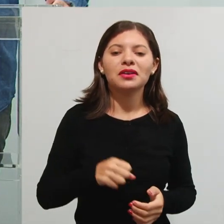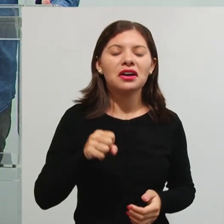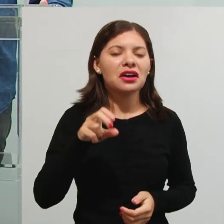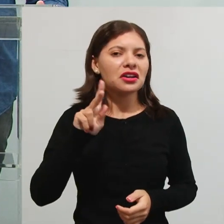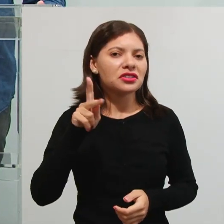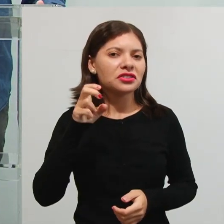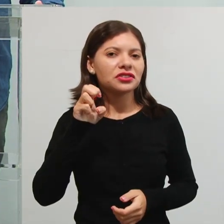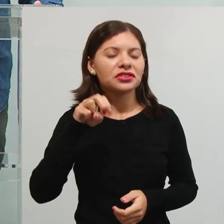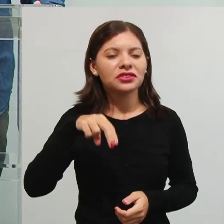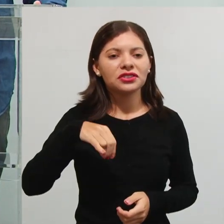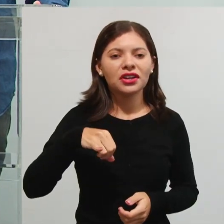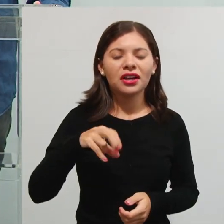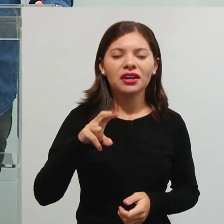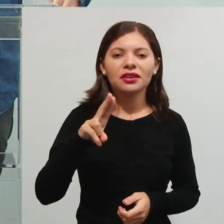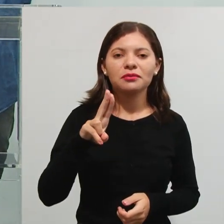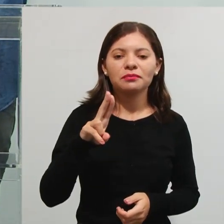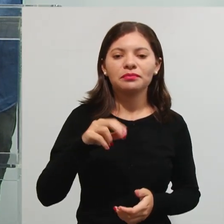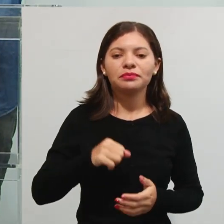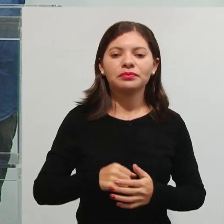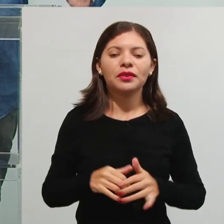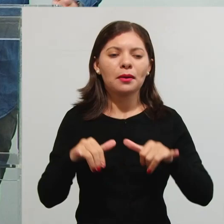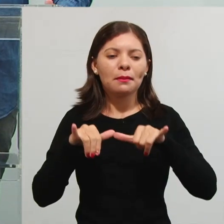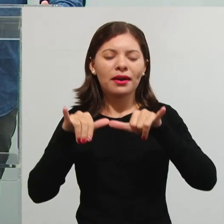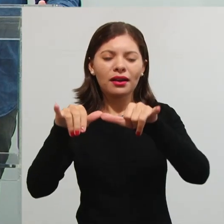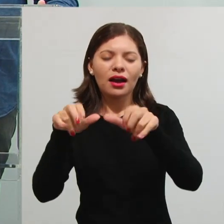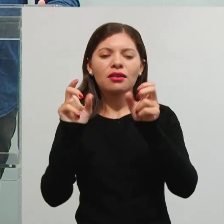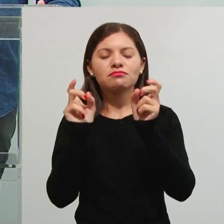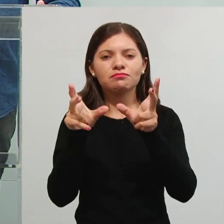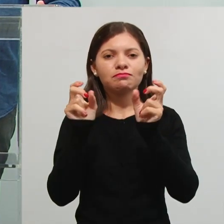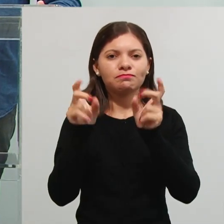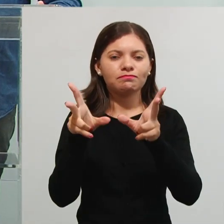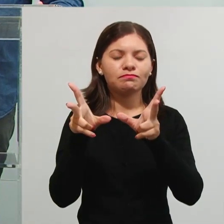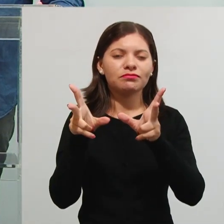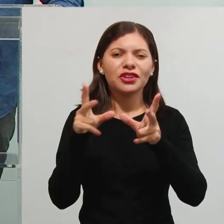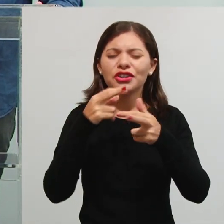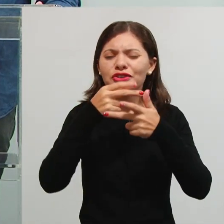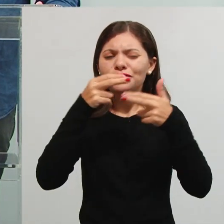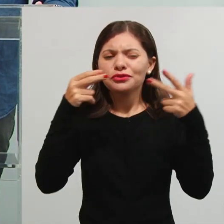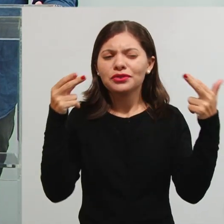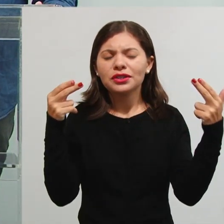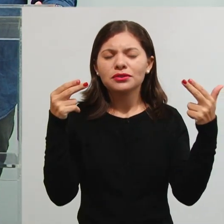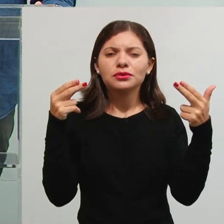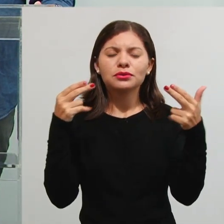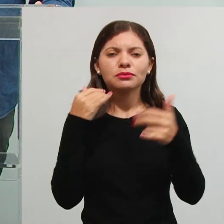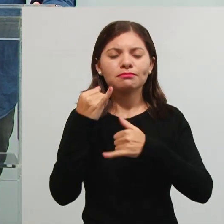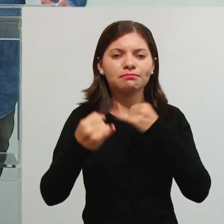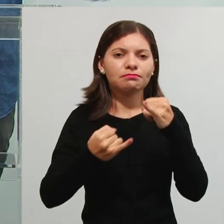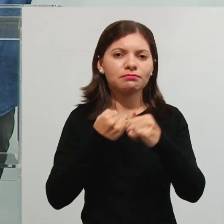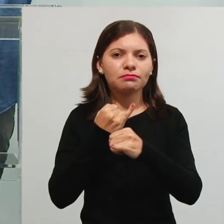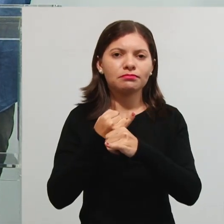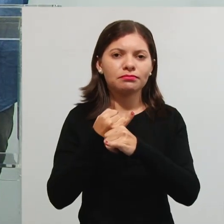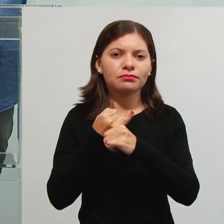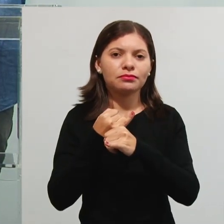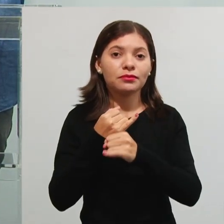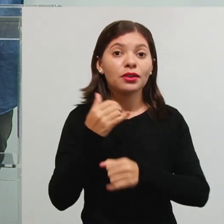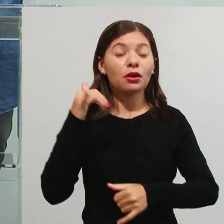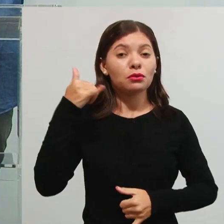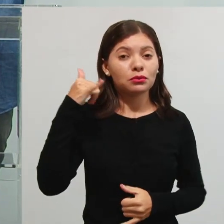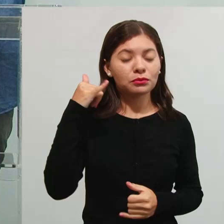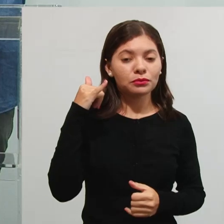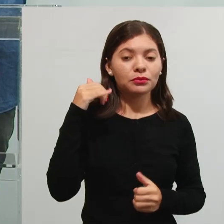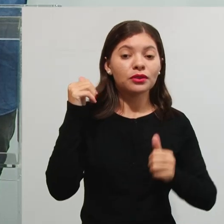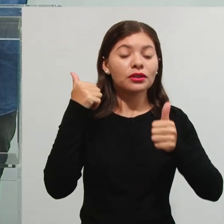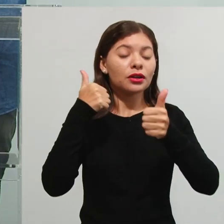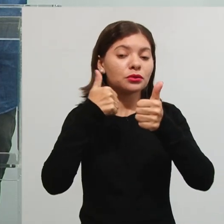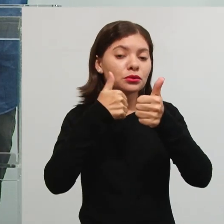Shein, Mercado Livre, AliExpress. Então perceba como que a globalização fez, ela aproximou os